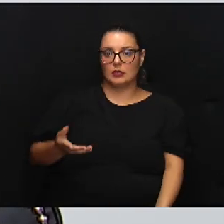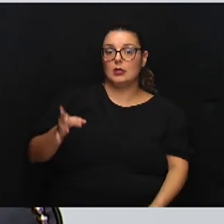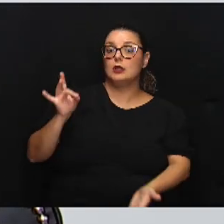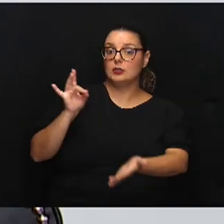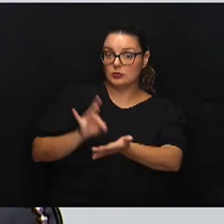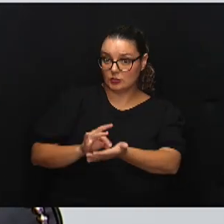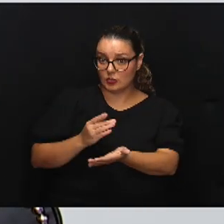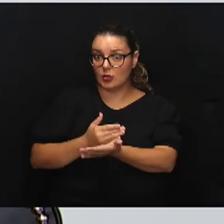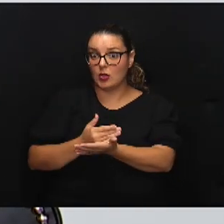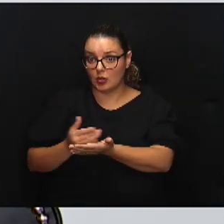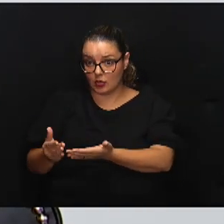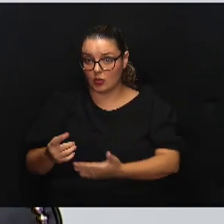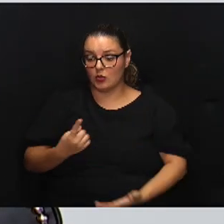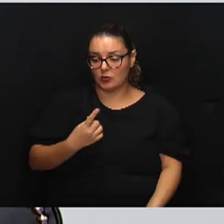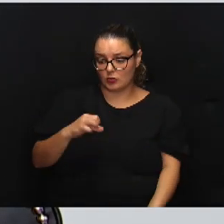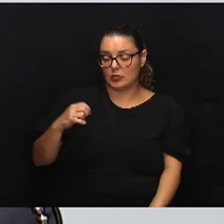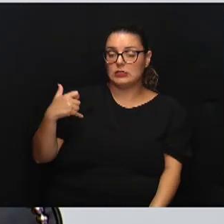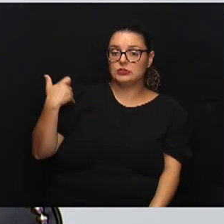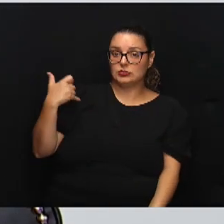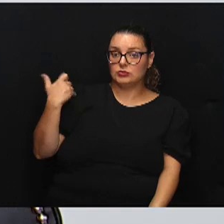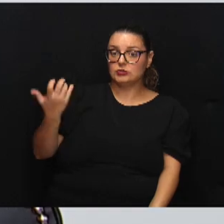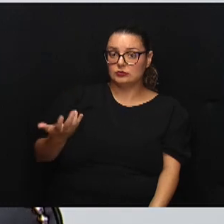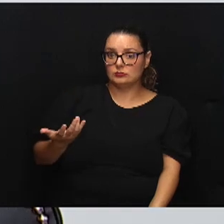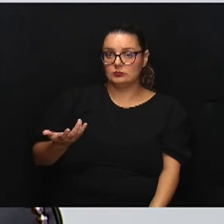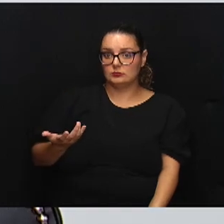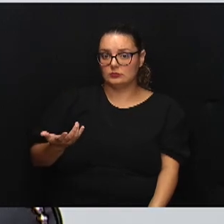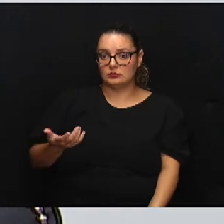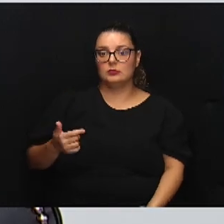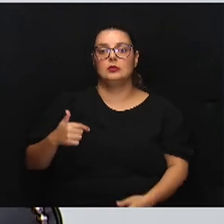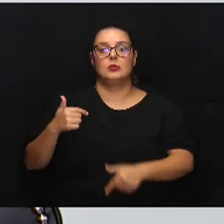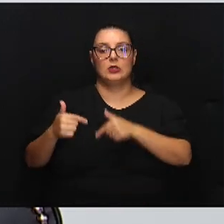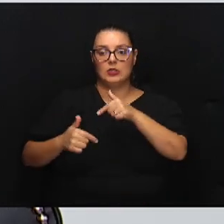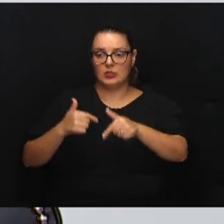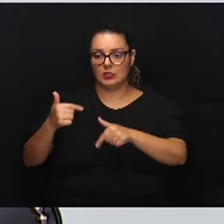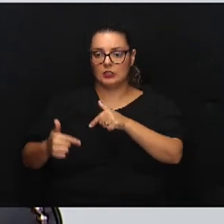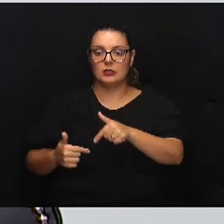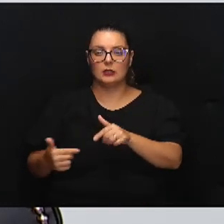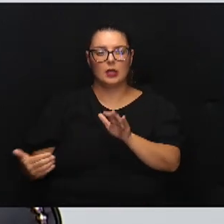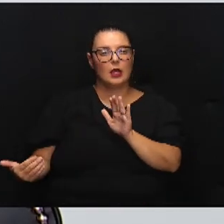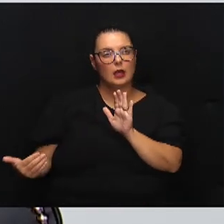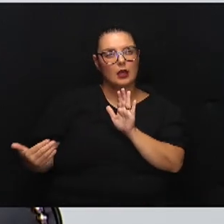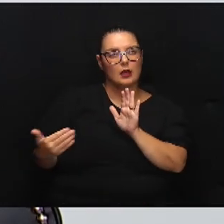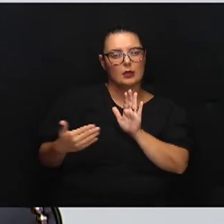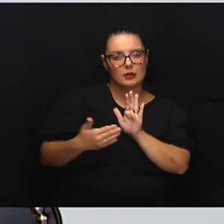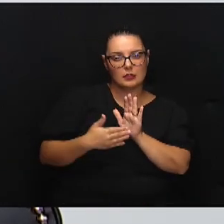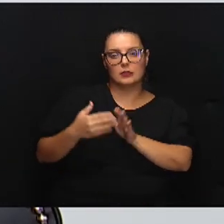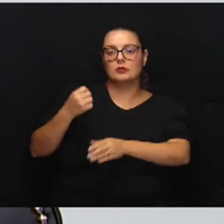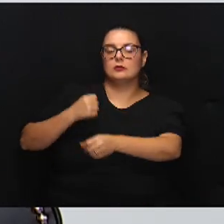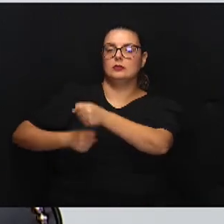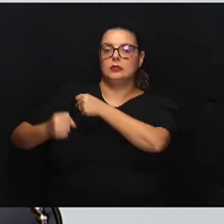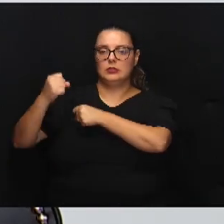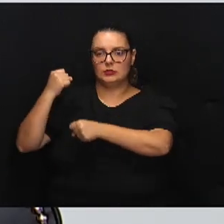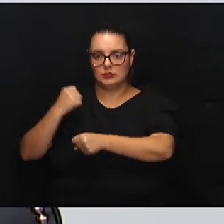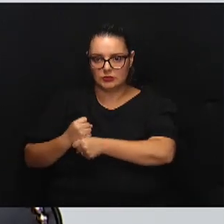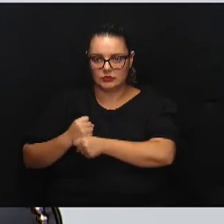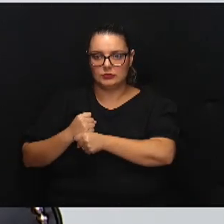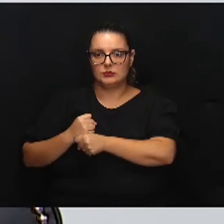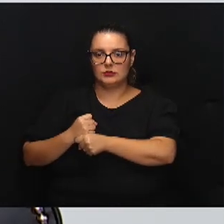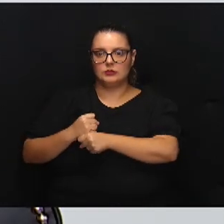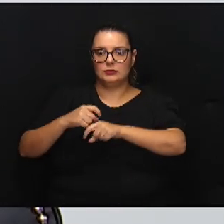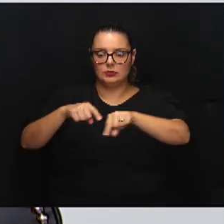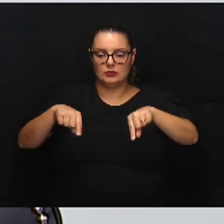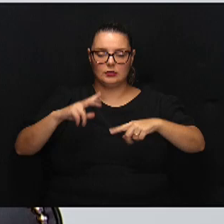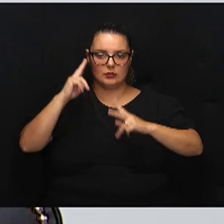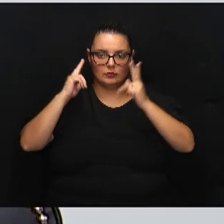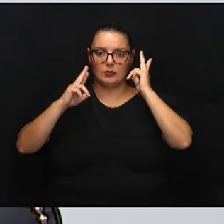verdade, eu comecei com meus 19 anos e eu trabalhei até o ano passado em um salão de